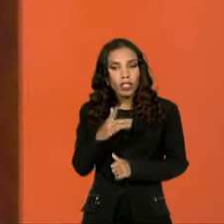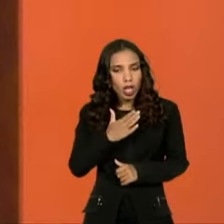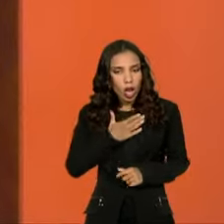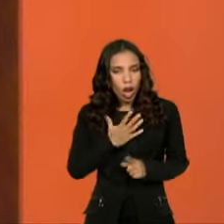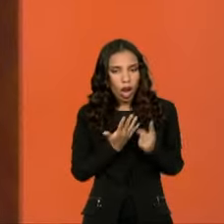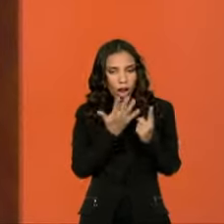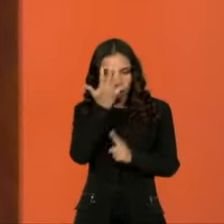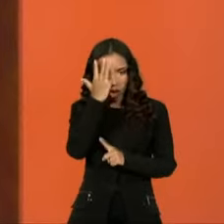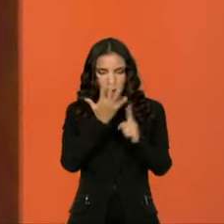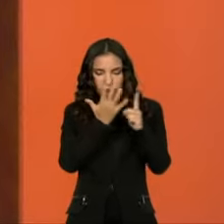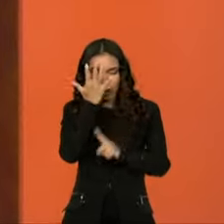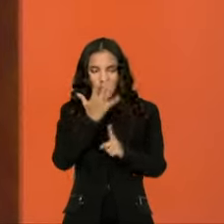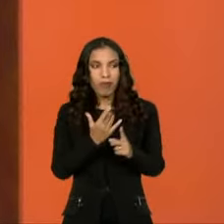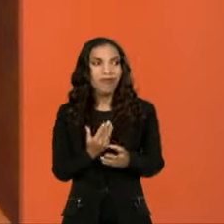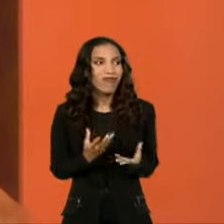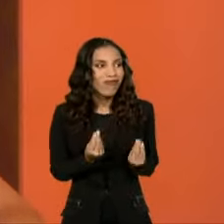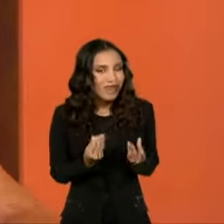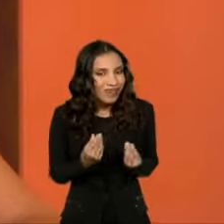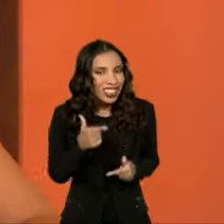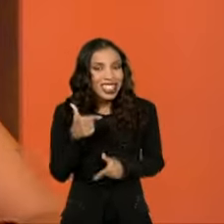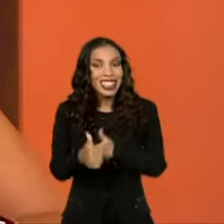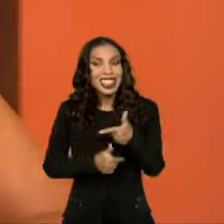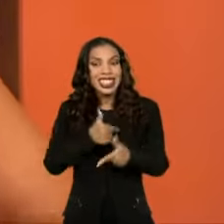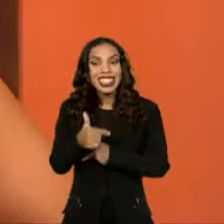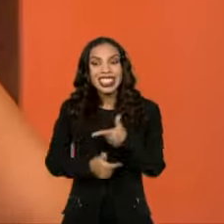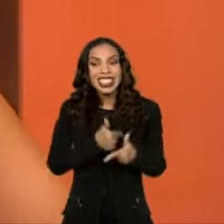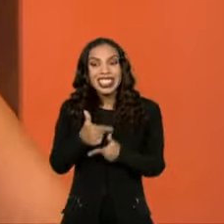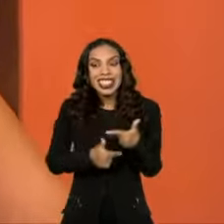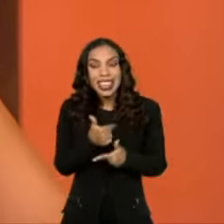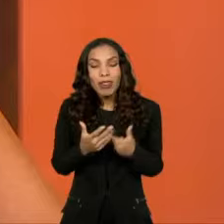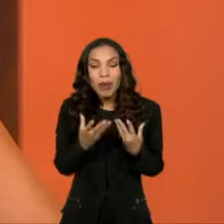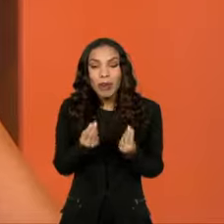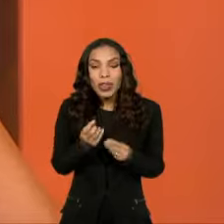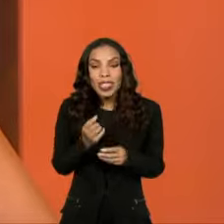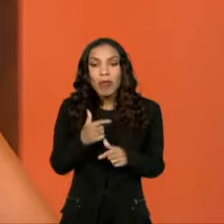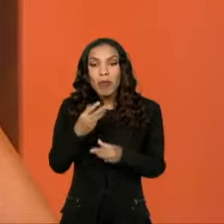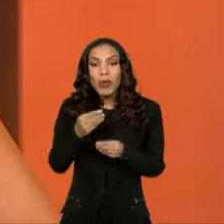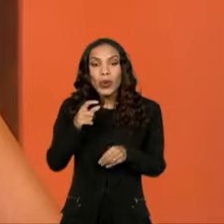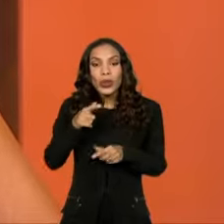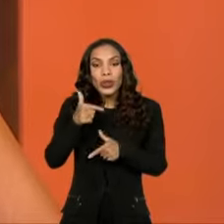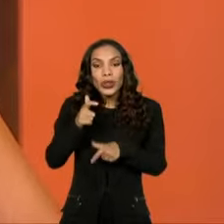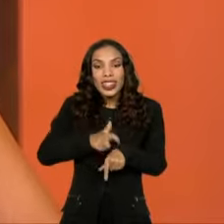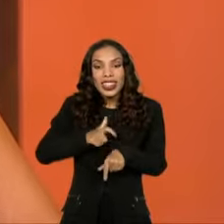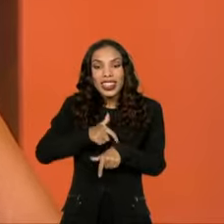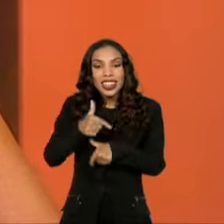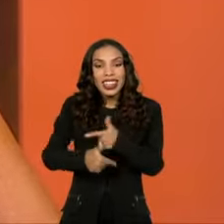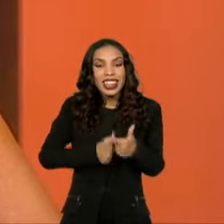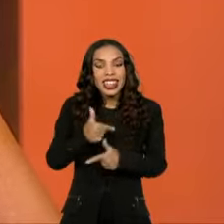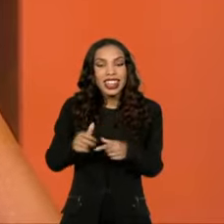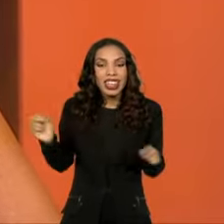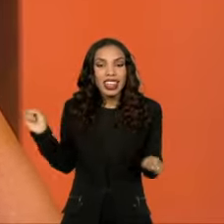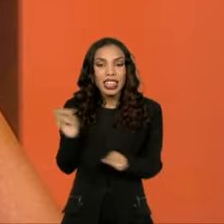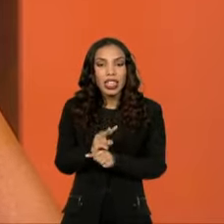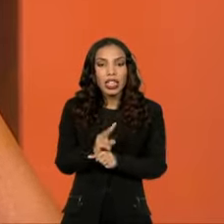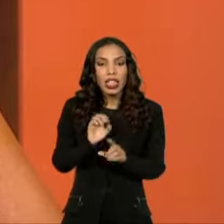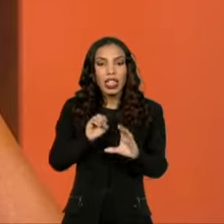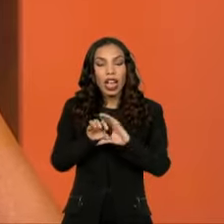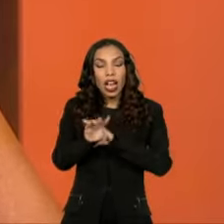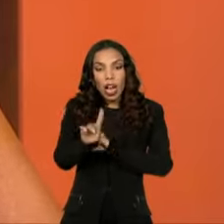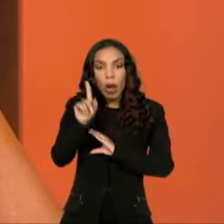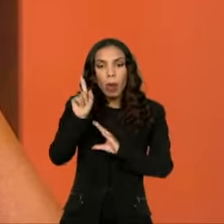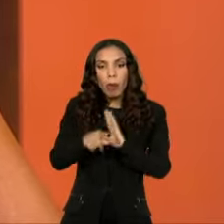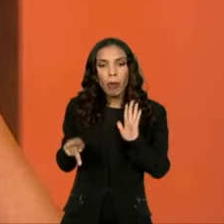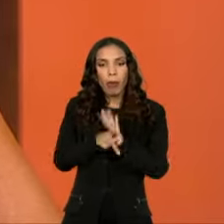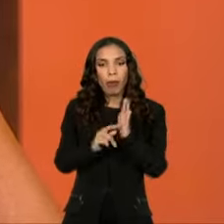carnaval, né? Muito. E trabalhou pra caramba. Muito tempo trabalhando. Sabe que quando eu entrei na Globo num